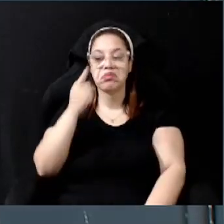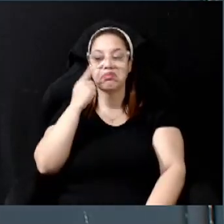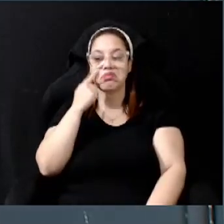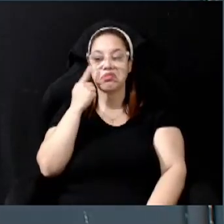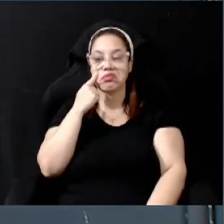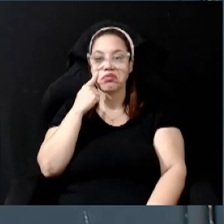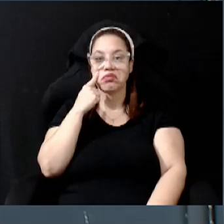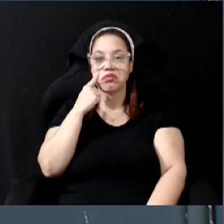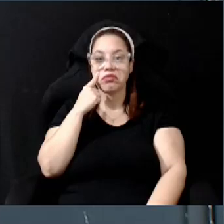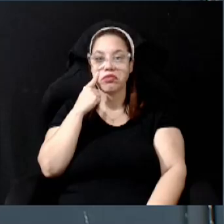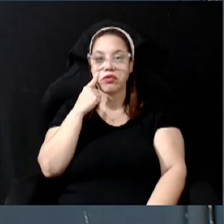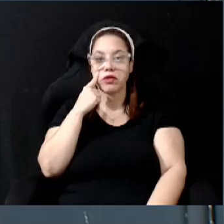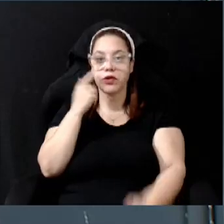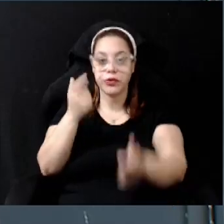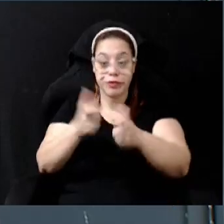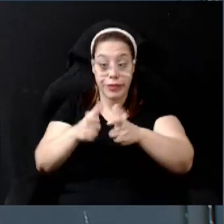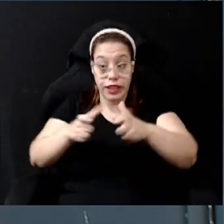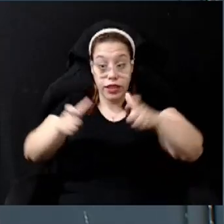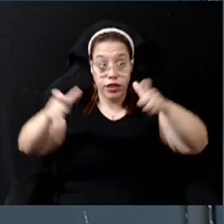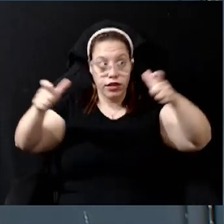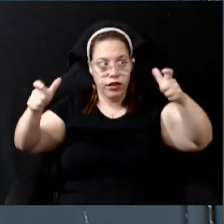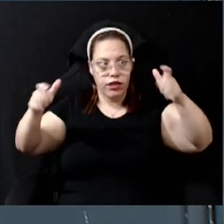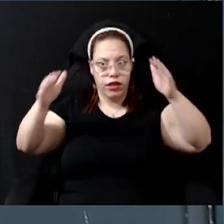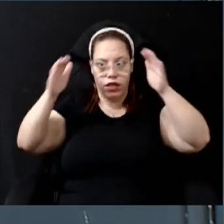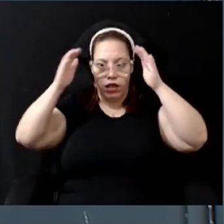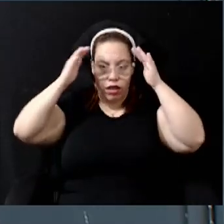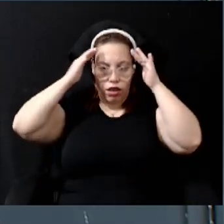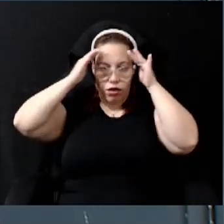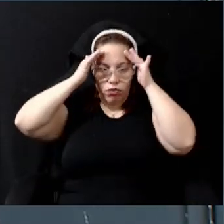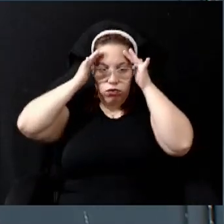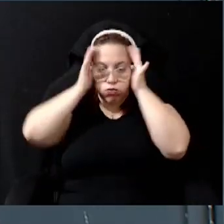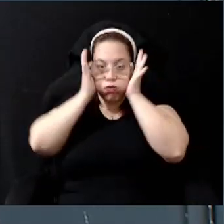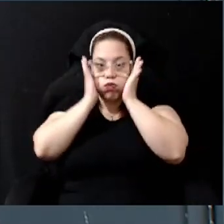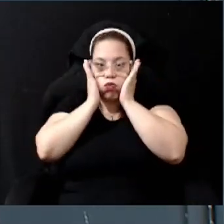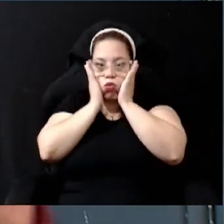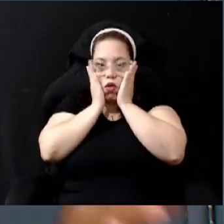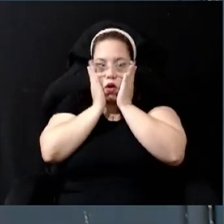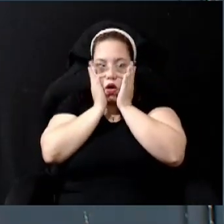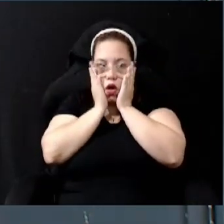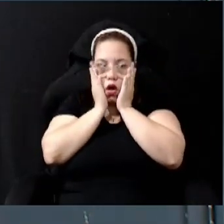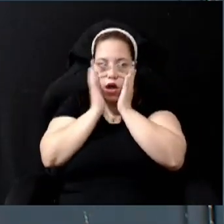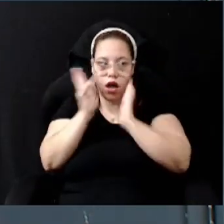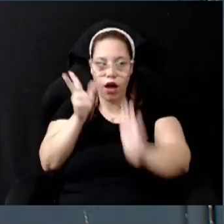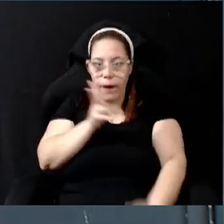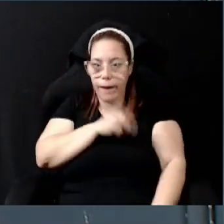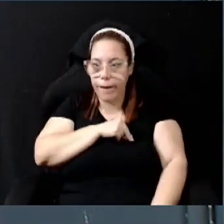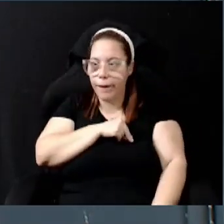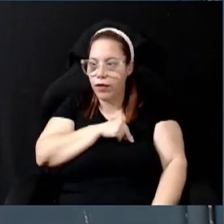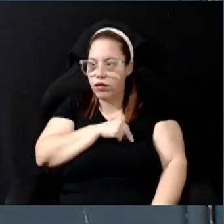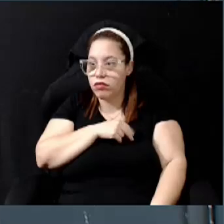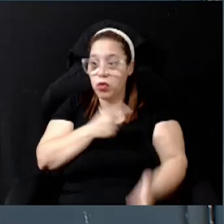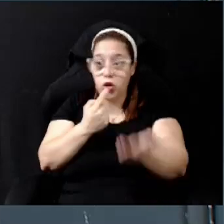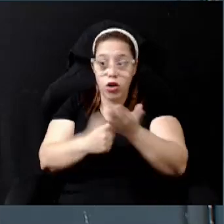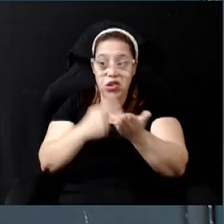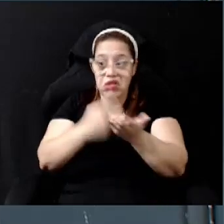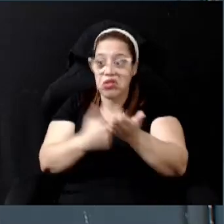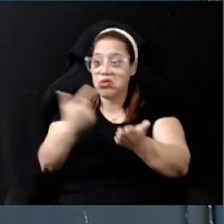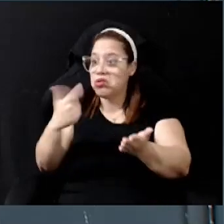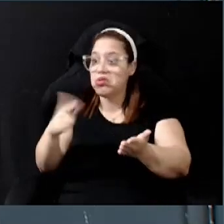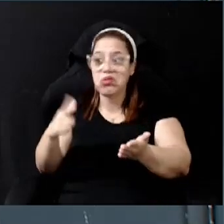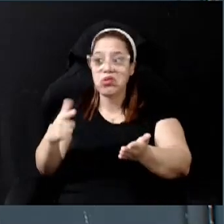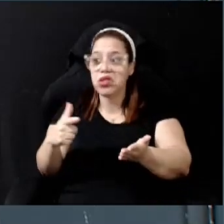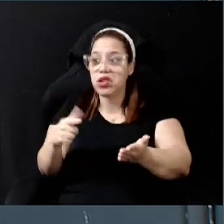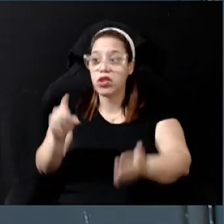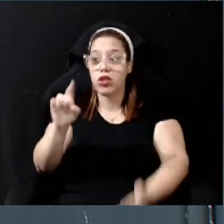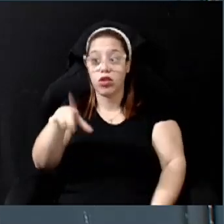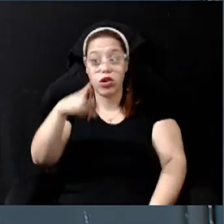muito maior do que eu imaginava. A Ateliê Odara ficou assim, de eu não conseguir encaixar clientes mais. Até então era só você que atendia. Era só